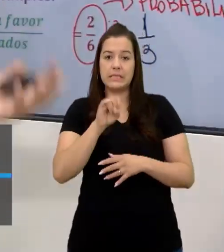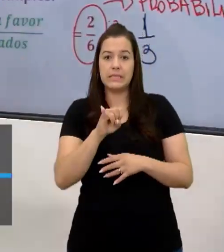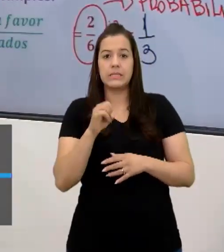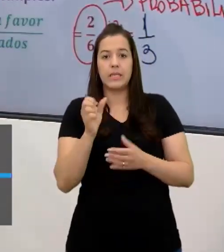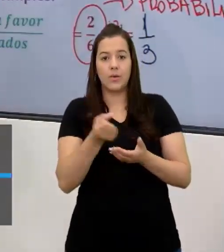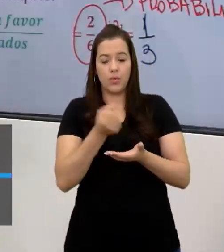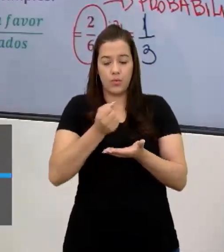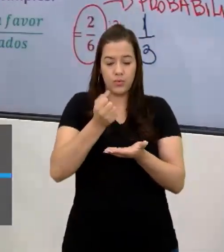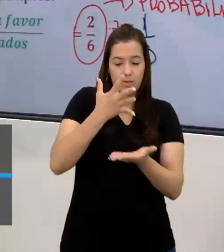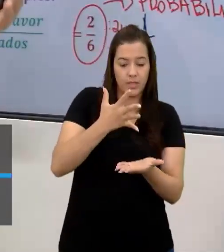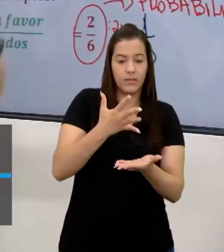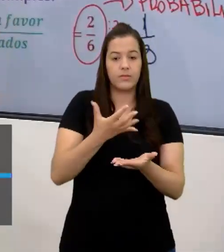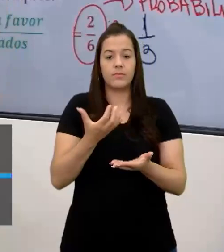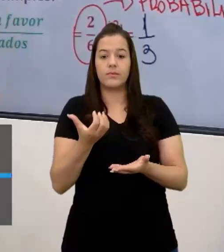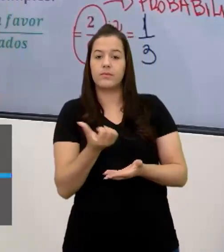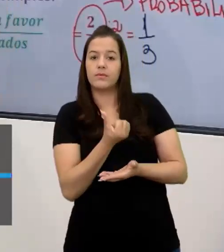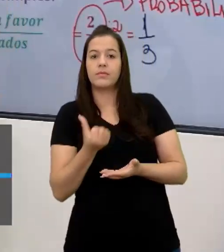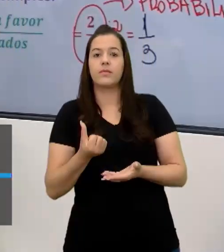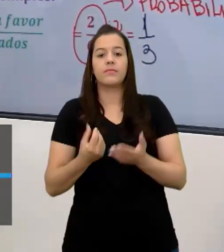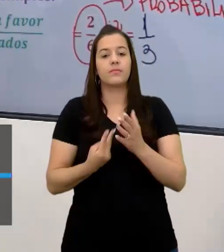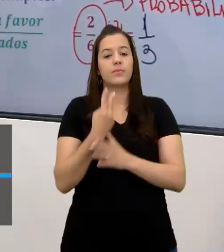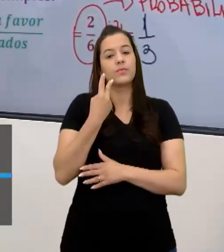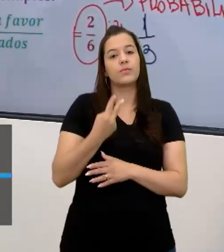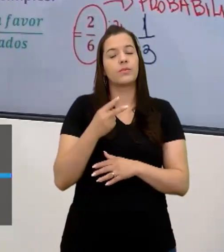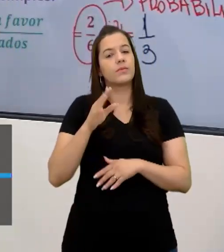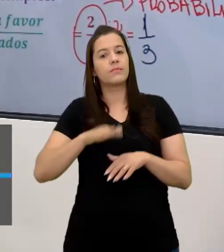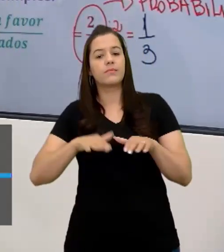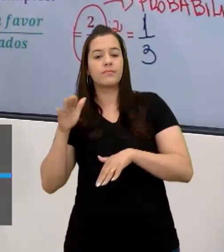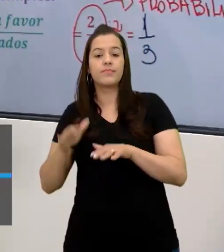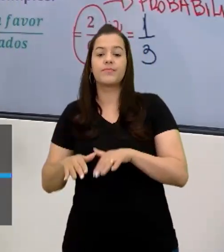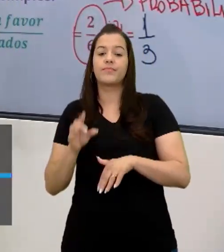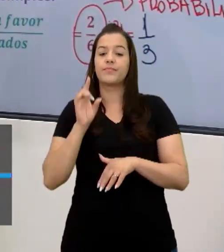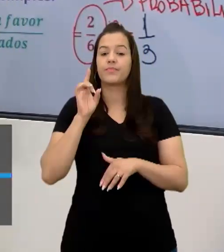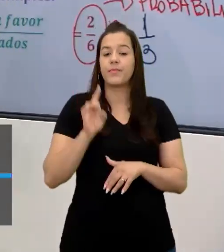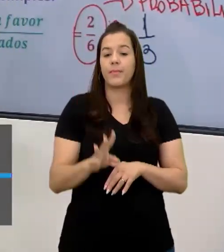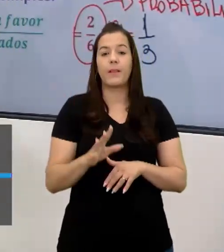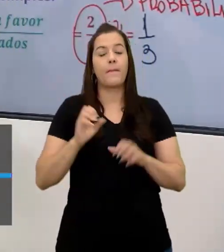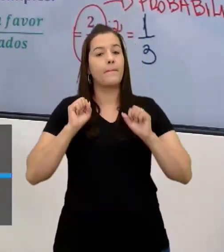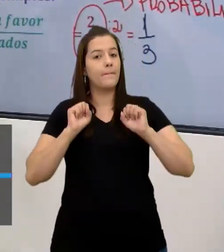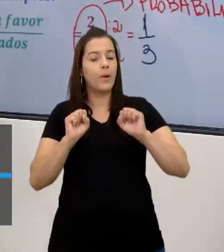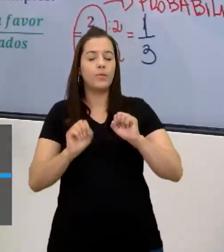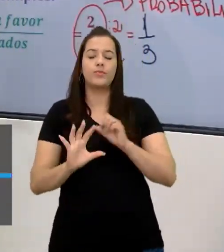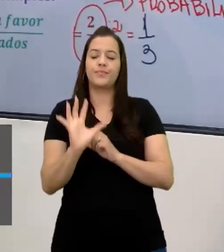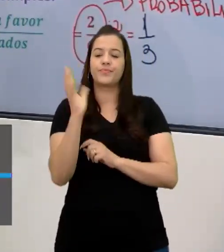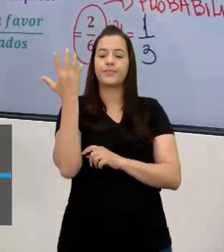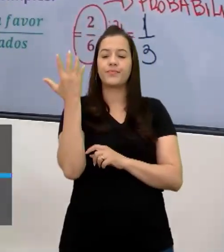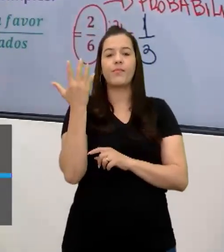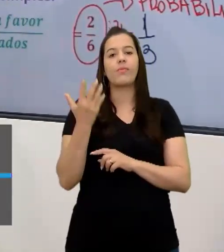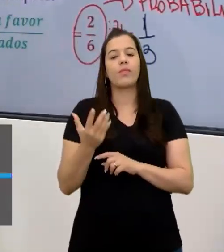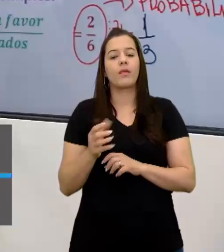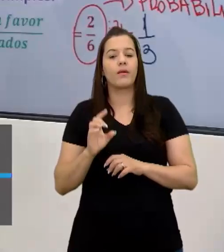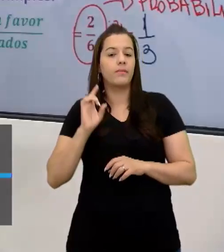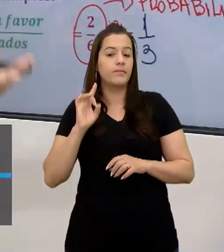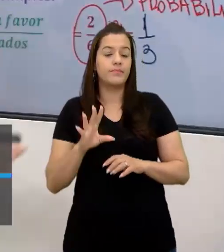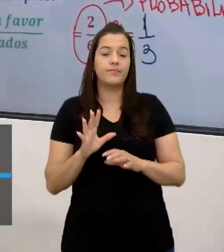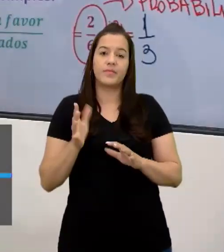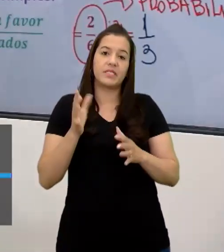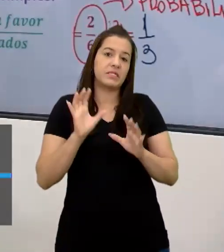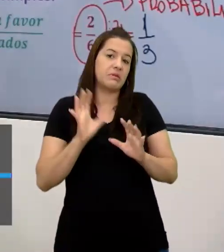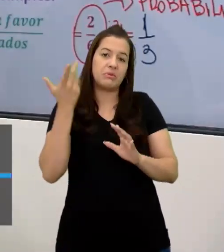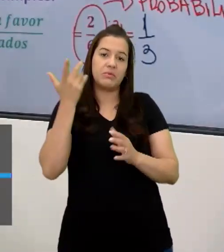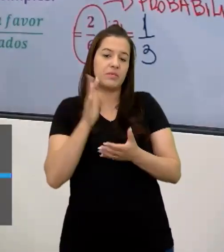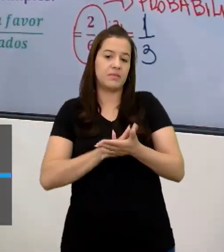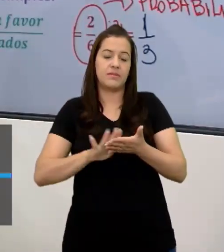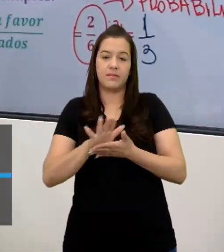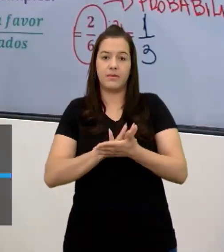dado 6 vezes, vai sair as 2 vezes. Mas não é isso. É só provável, né? É só uma chance. Pode ser que não aconteça